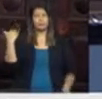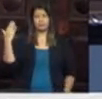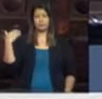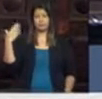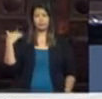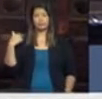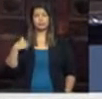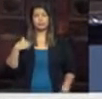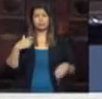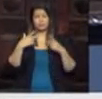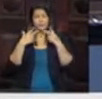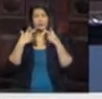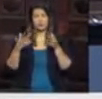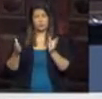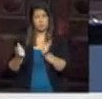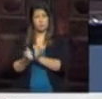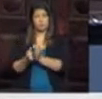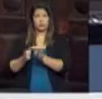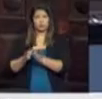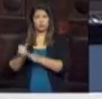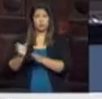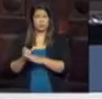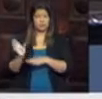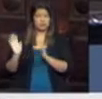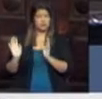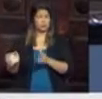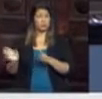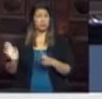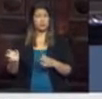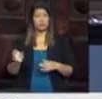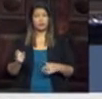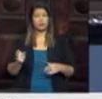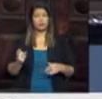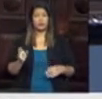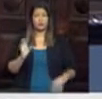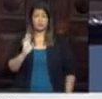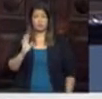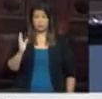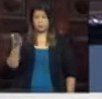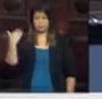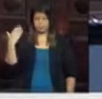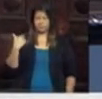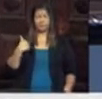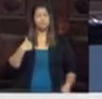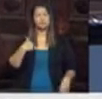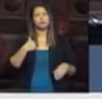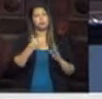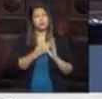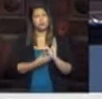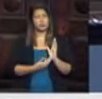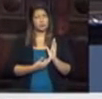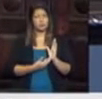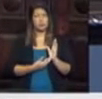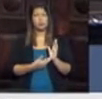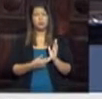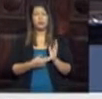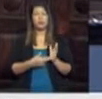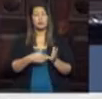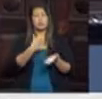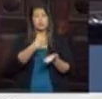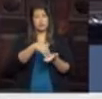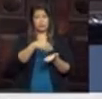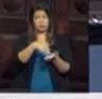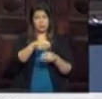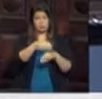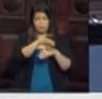alguns episódios. Eu vou até contar, mas eu fiz um requerimento, deputado Giulianelli, para a Secretaria